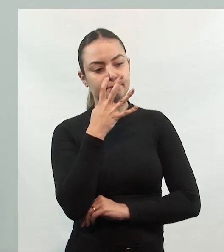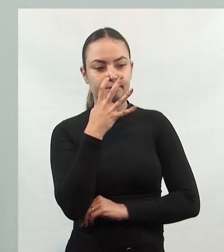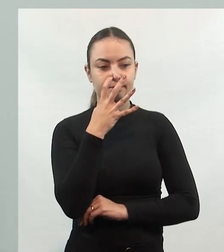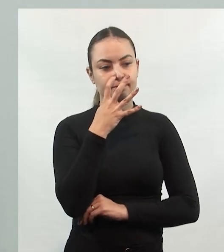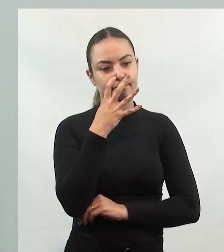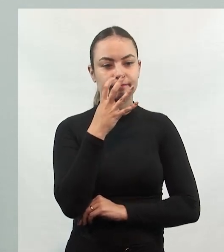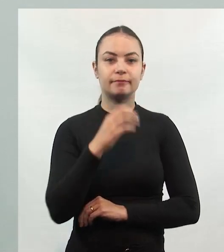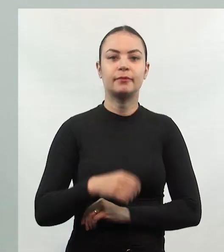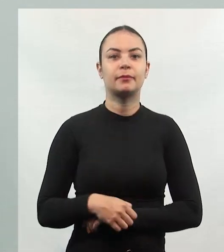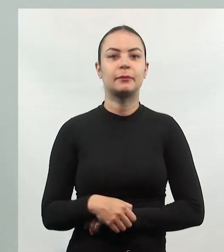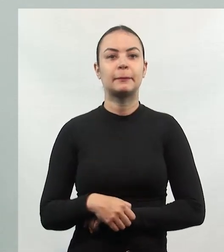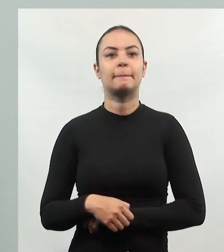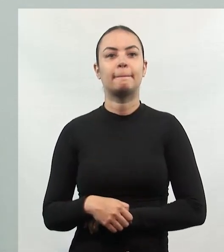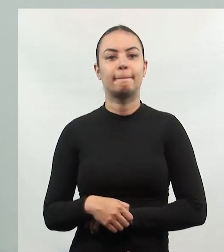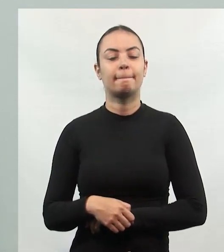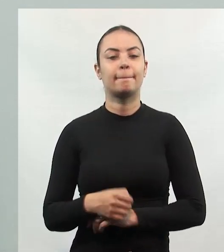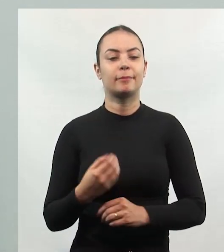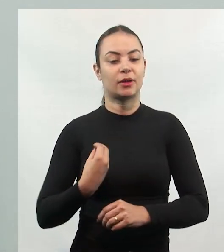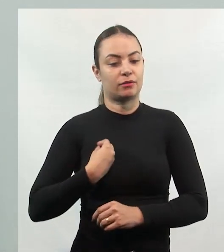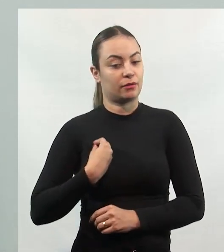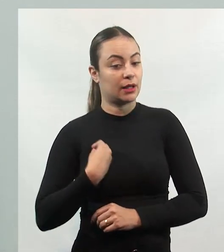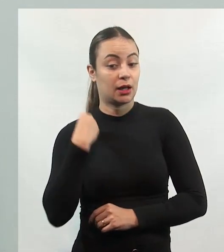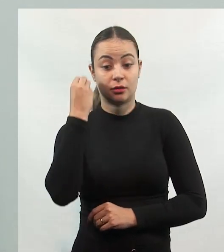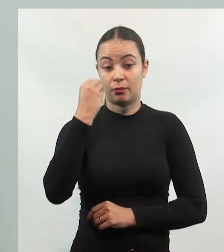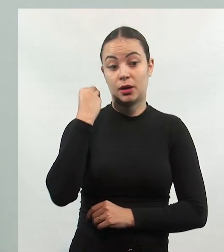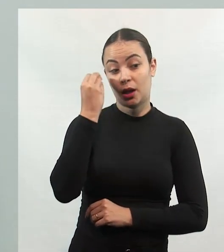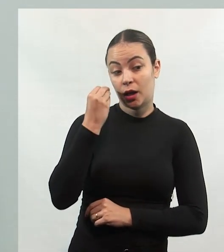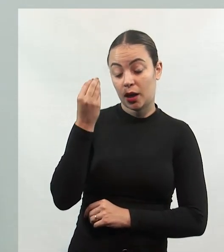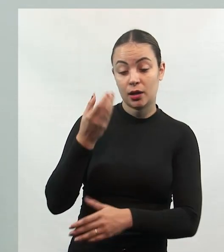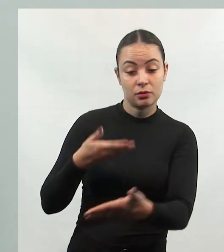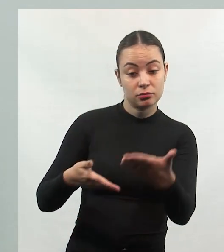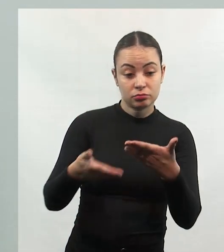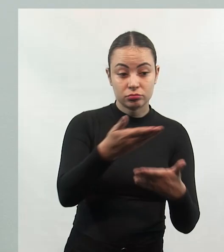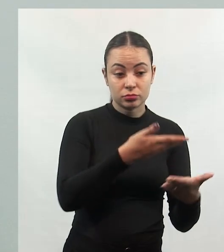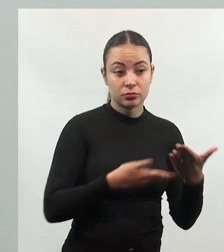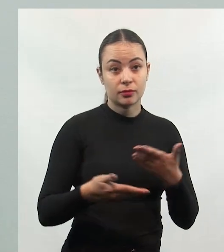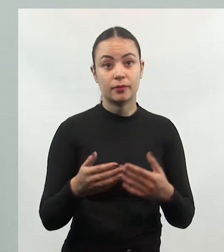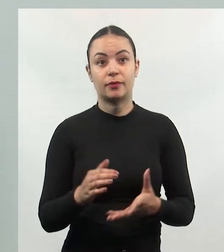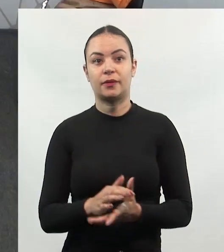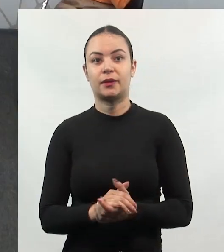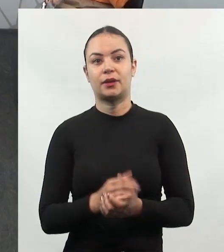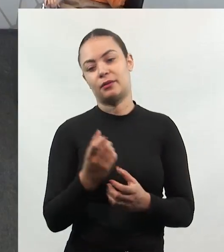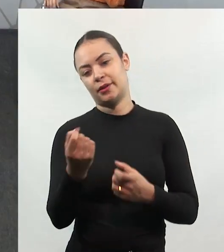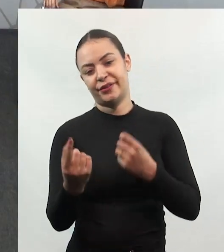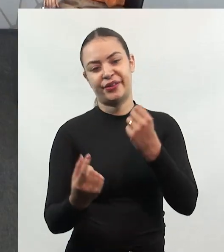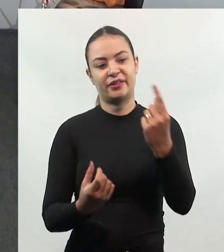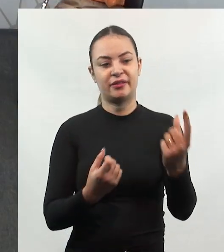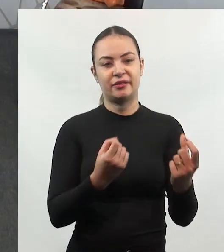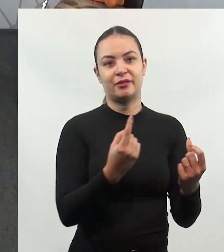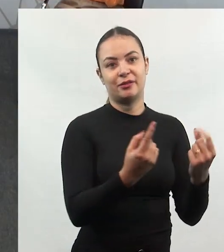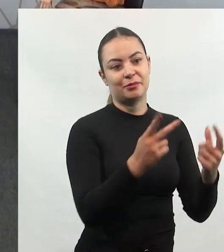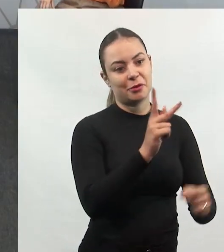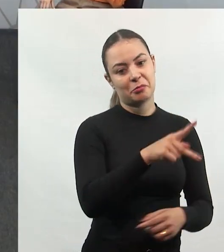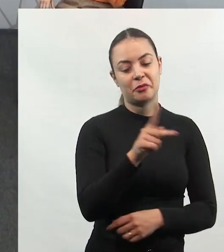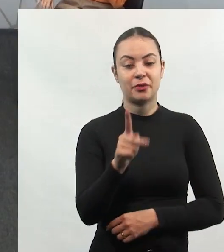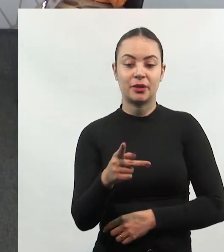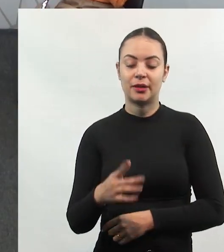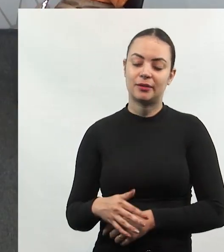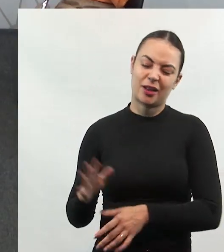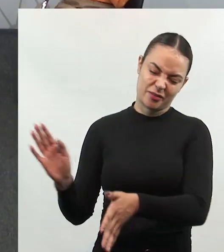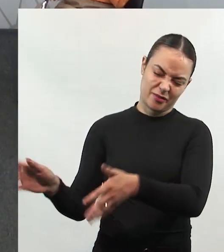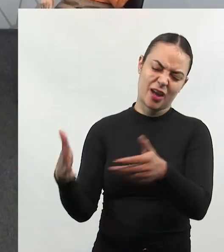estágio, né? Fui estagiar lá no Juscelino, acho que era o de participação. E aí eu falei, tô super preparada. E fui lá ajudar a